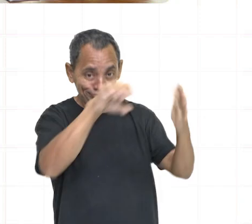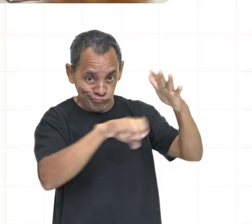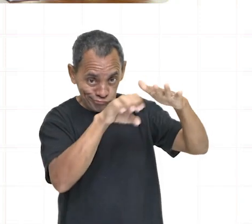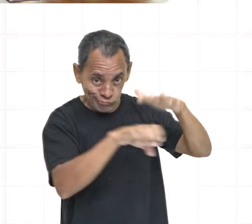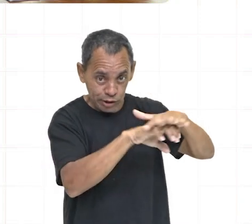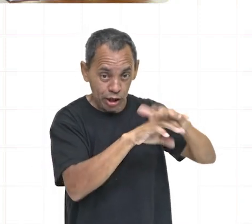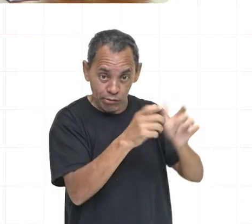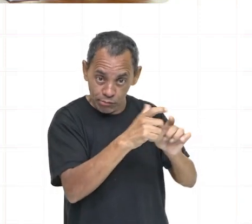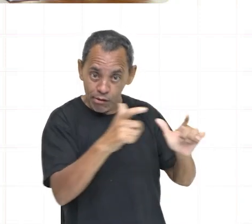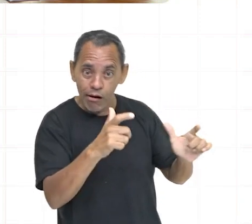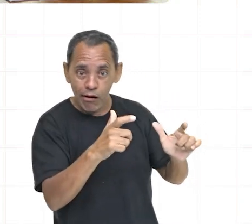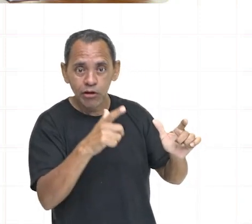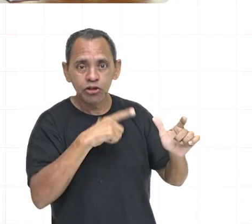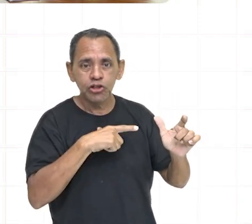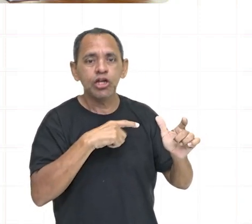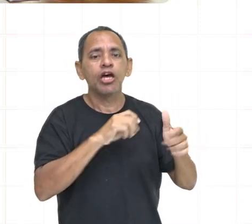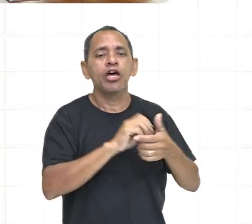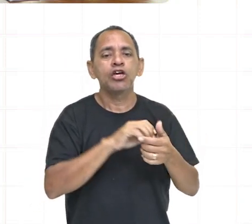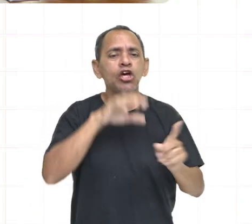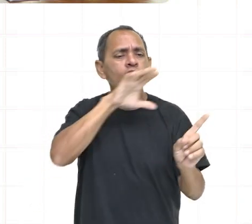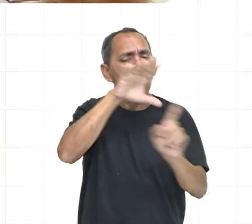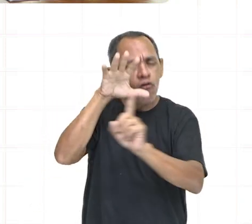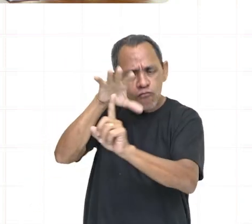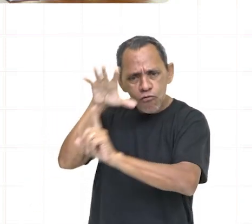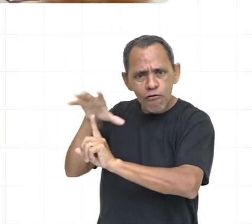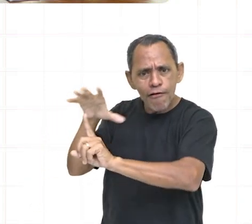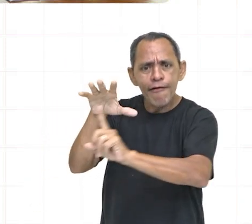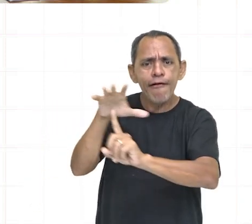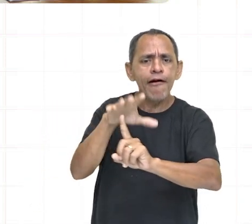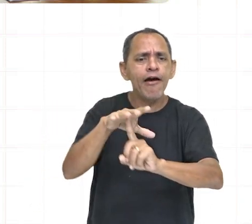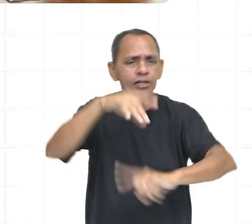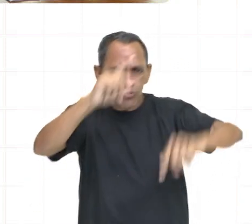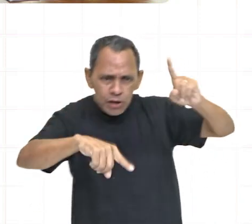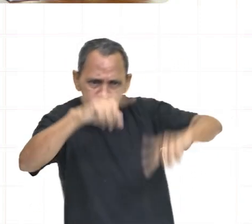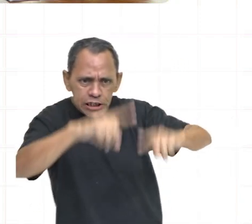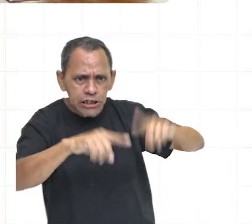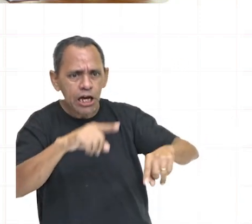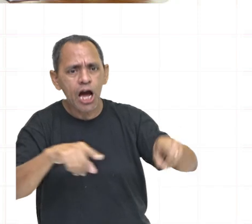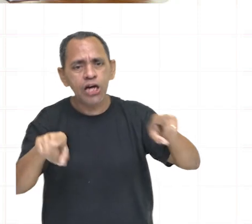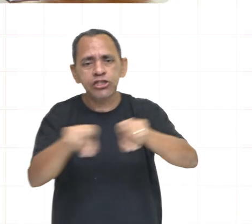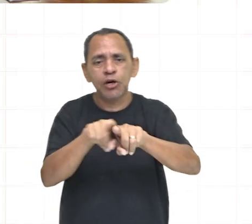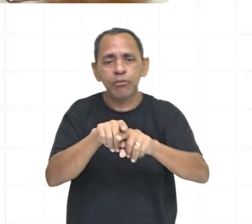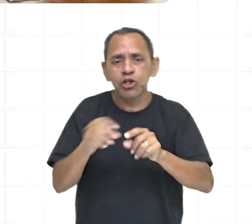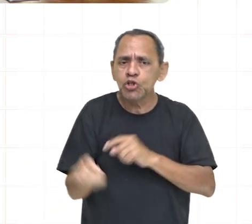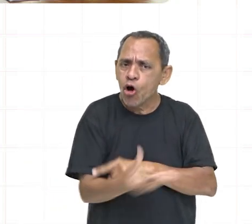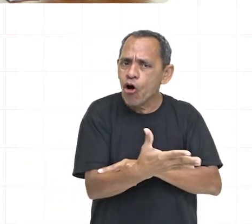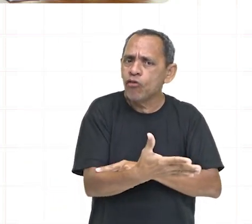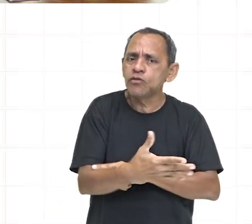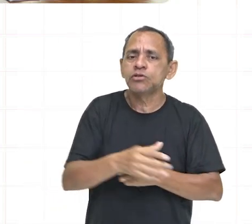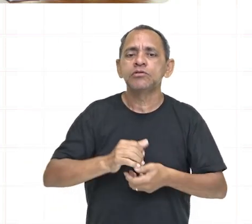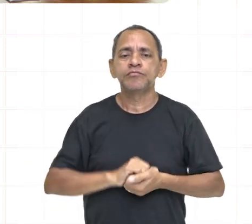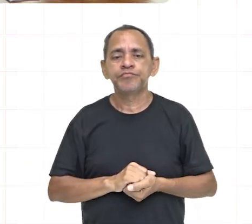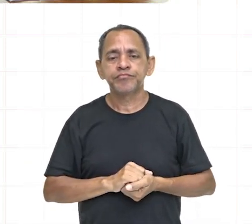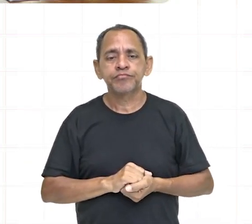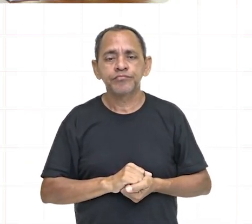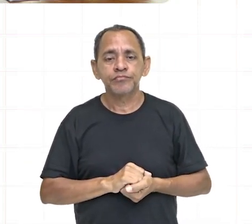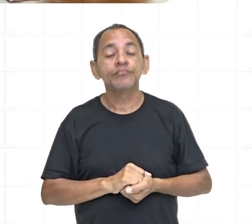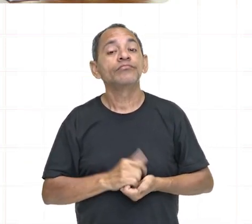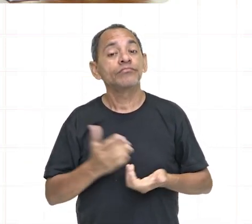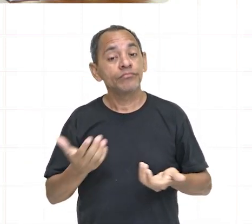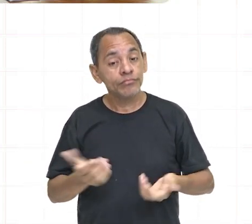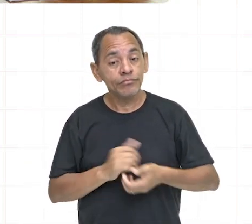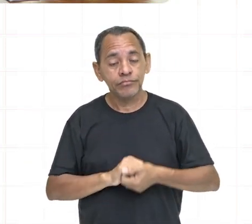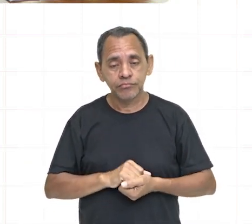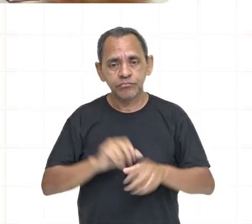mundo. Novas mercadorias. Observe que essa questão das novas